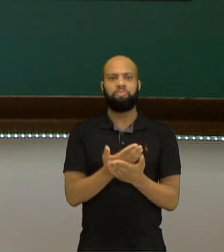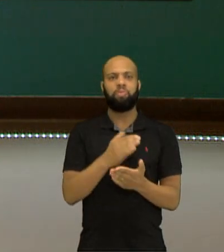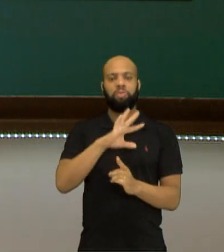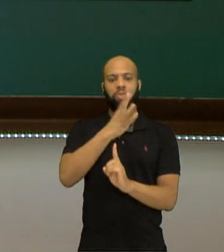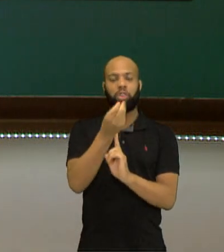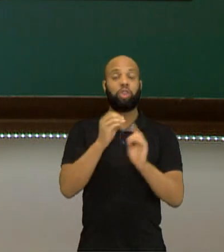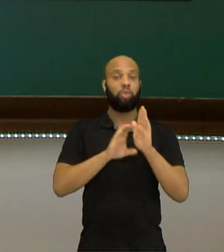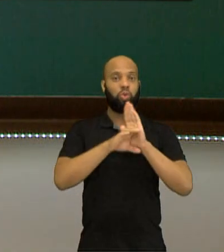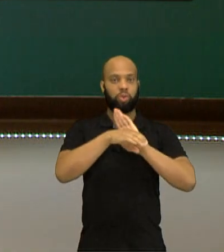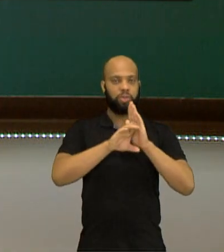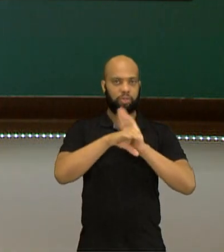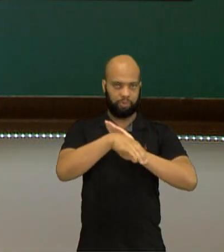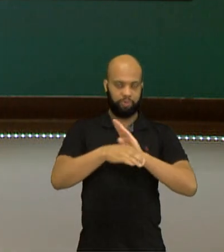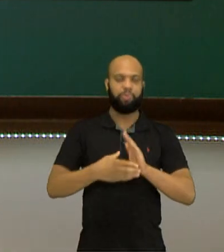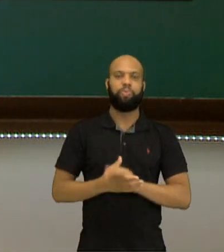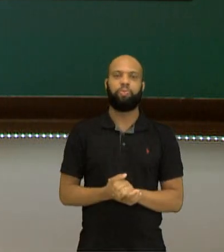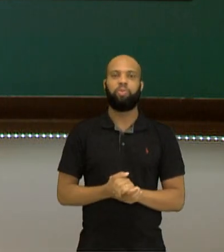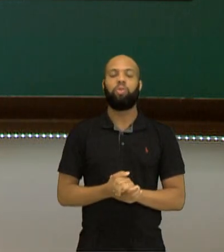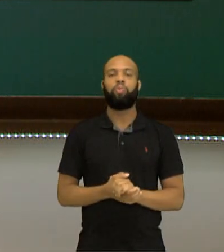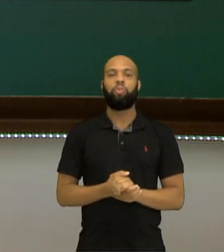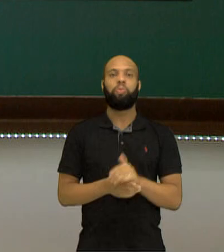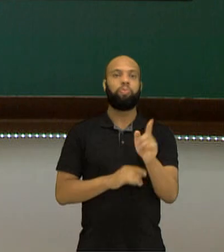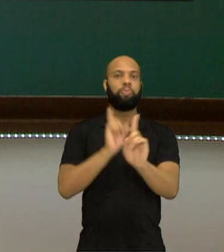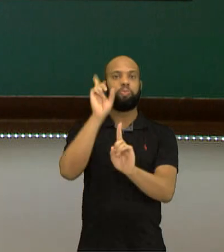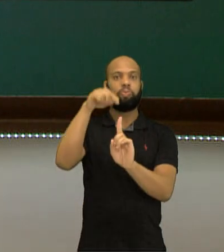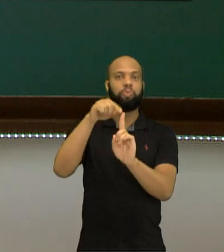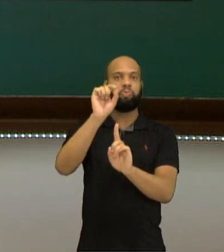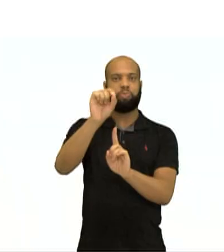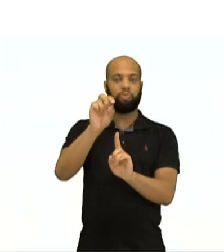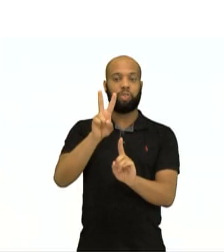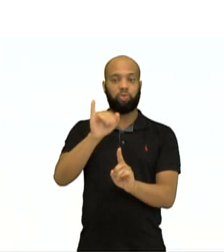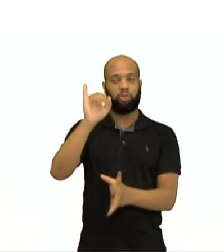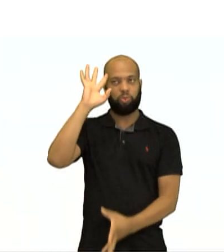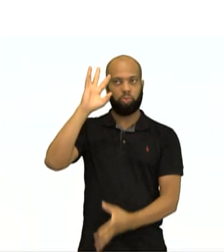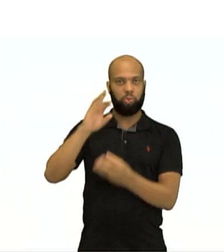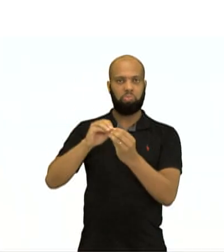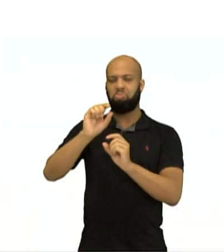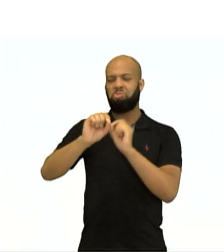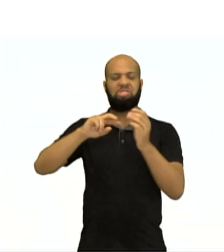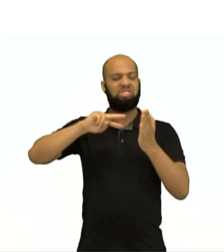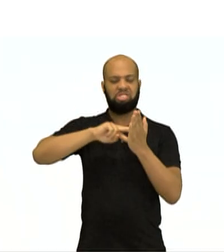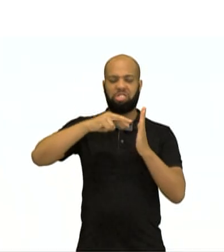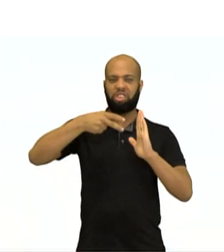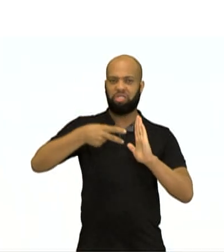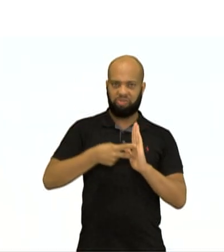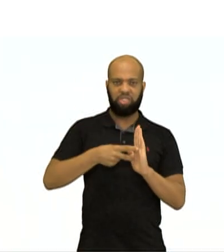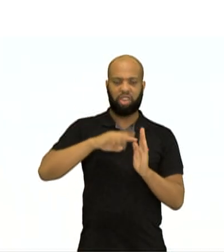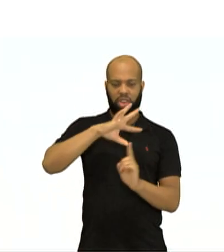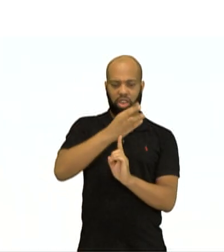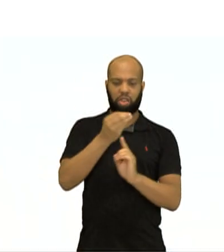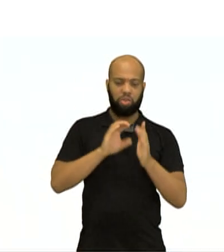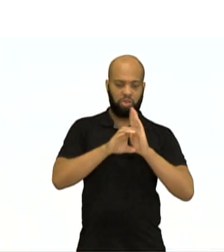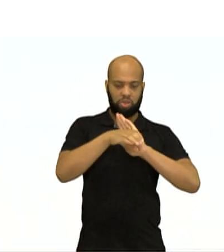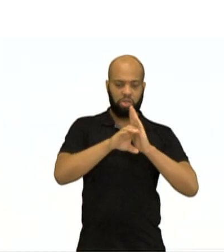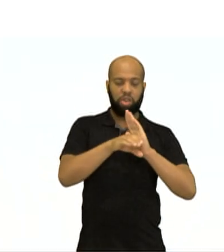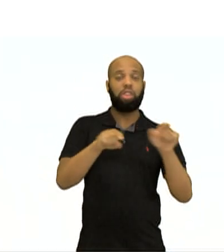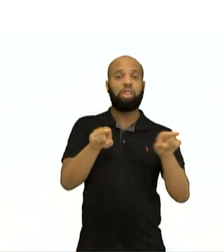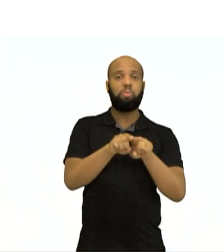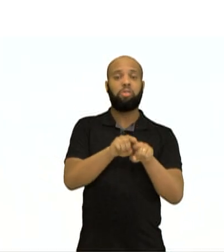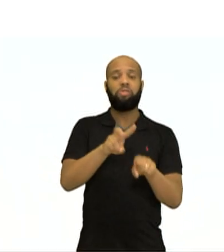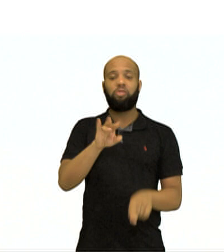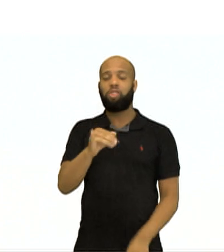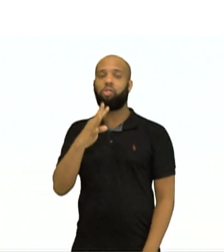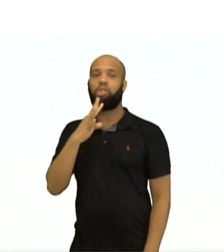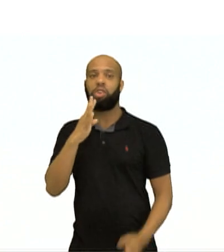arte conceitual. Como objetivo, nós vamos entender o que é arte conceitual, conhecer e apreciar alguns exemplos